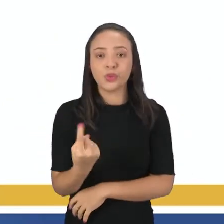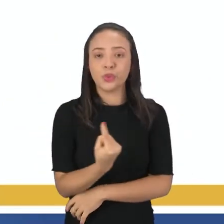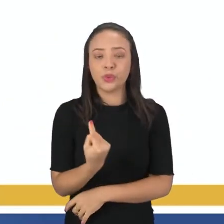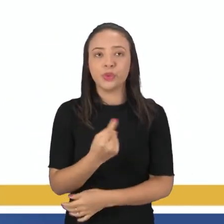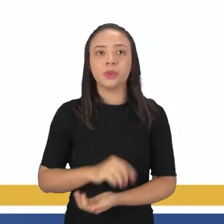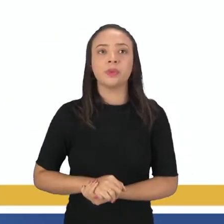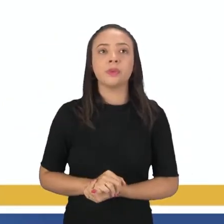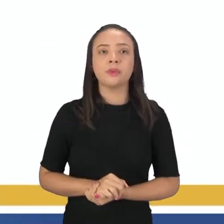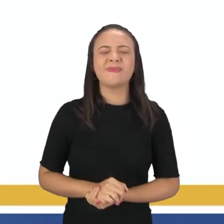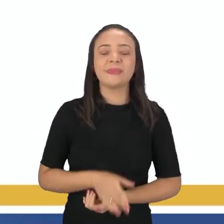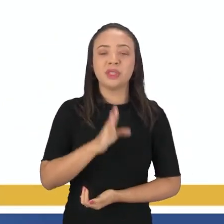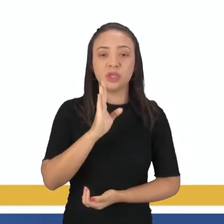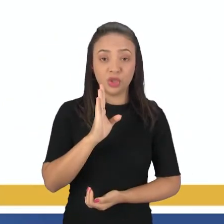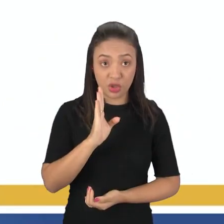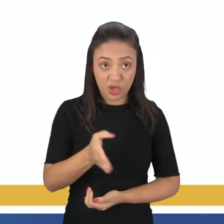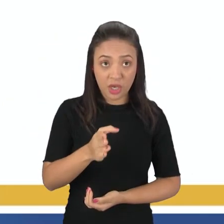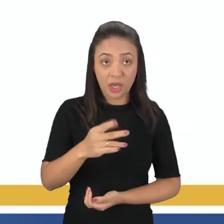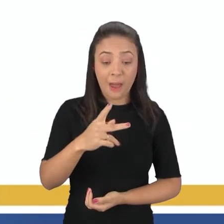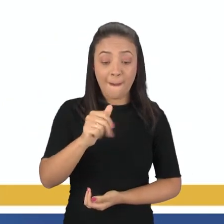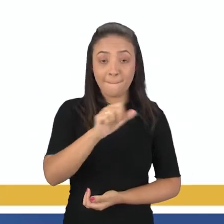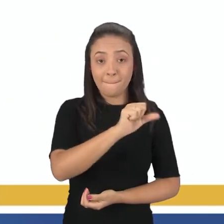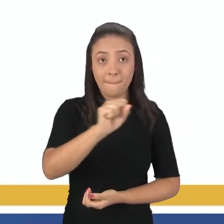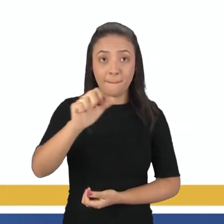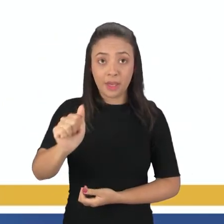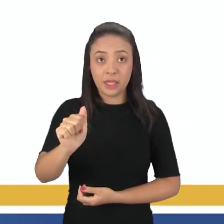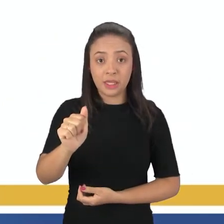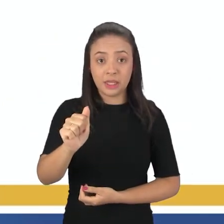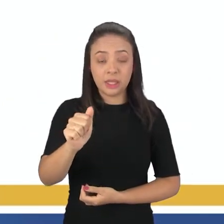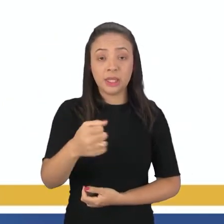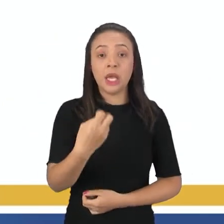singular. Já passa das 2 horas.